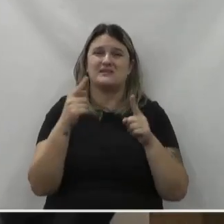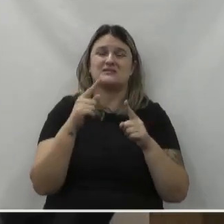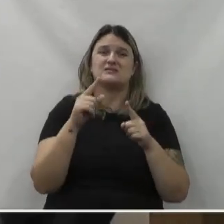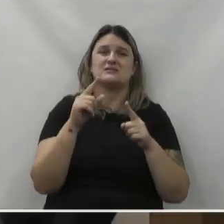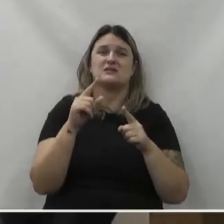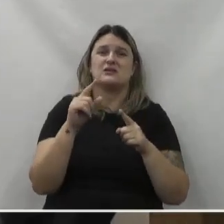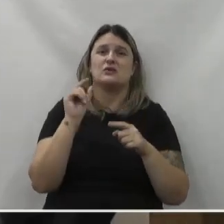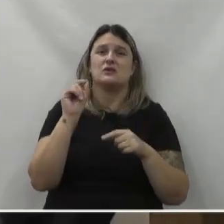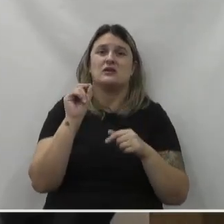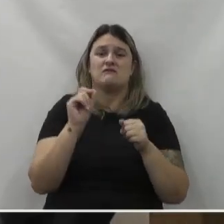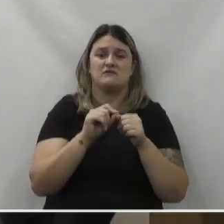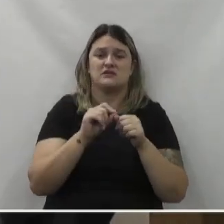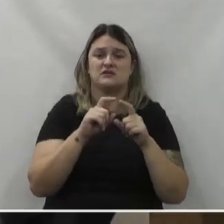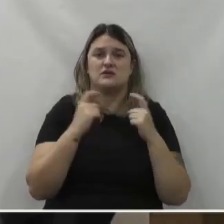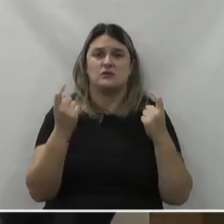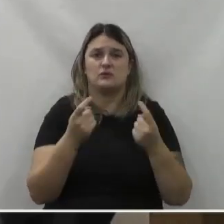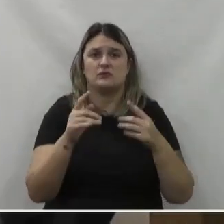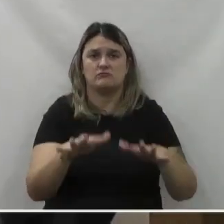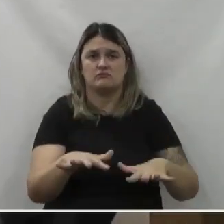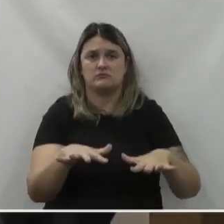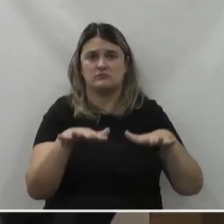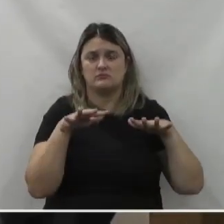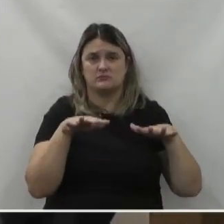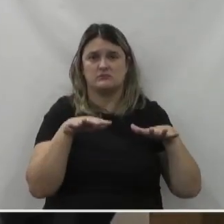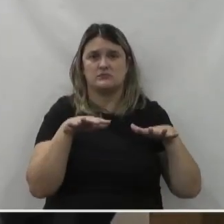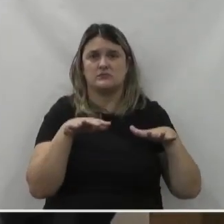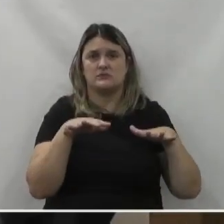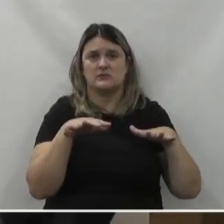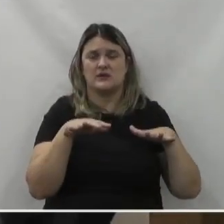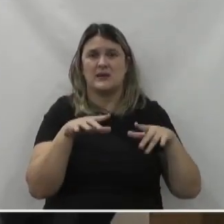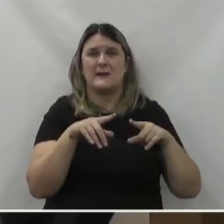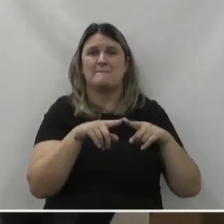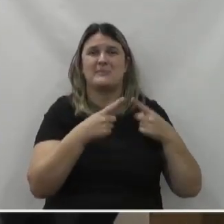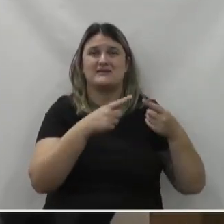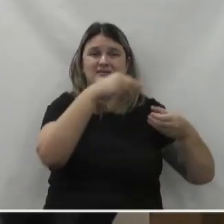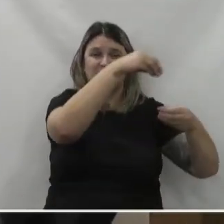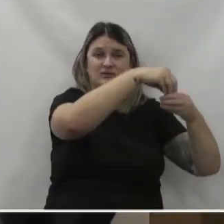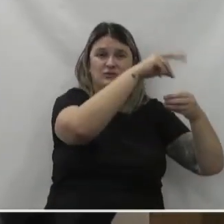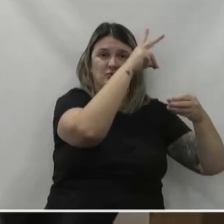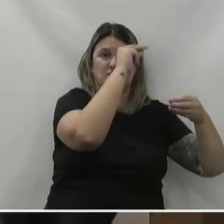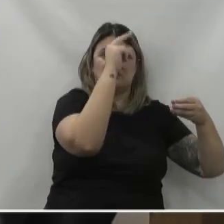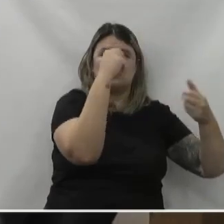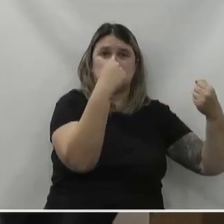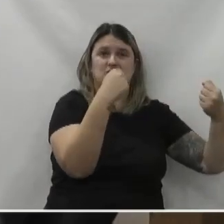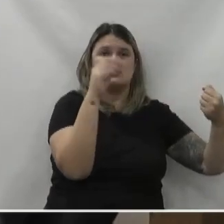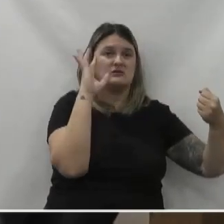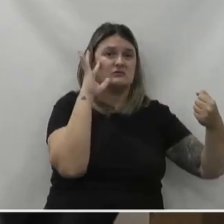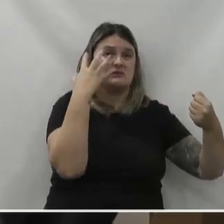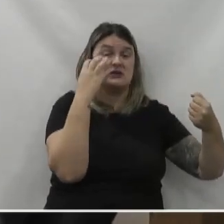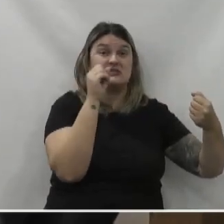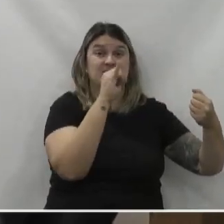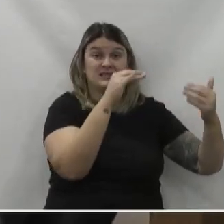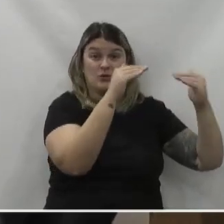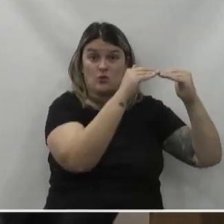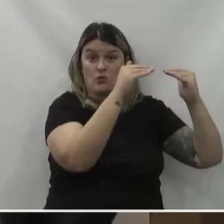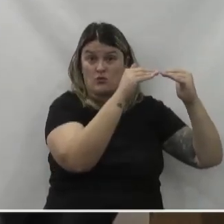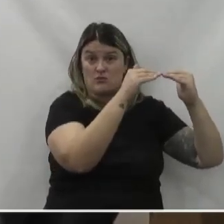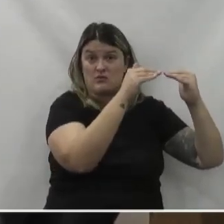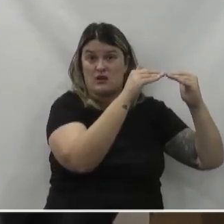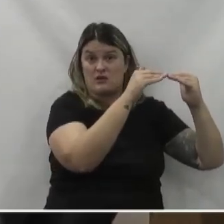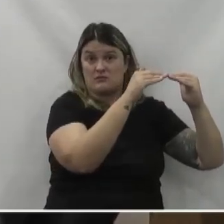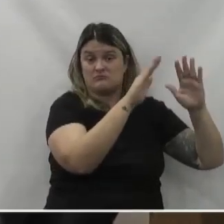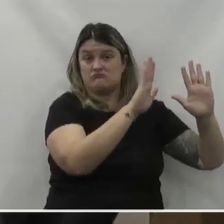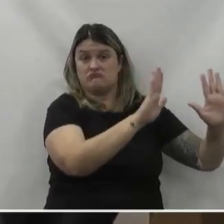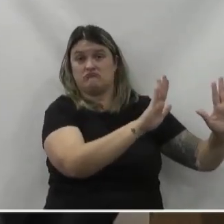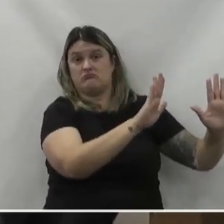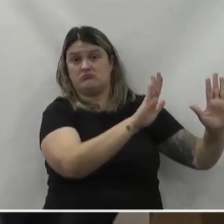nós fazermos uma audiência pública, sendo que a desavença é lá, e se houver avença entre a empresa e o executivo,